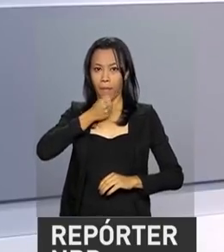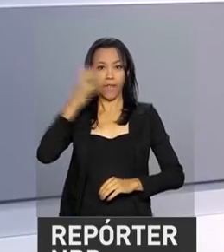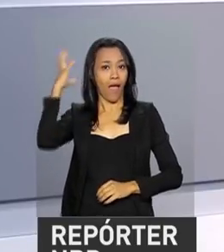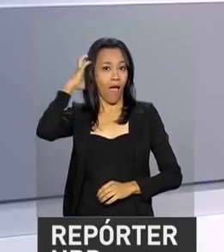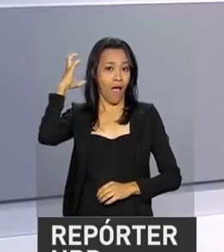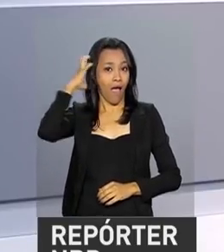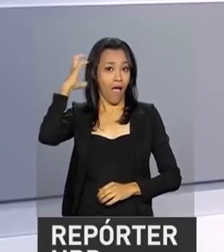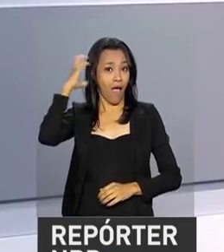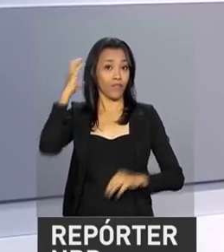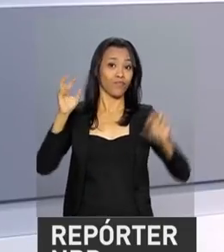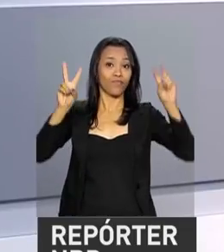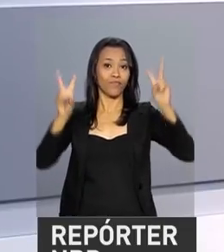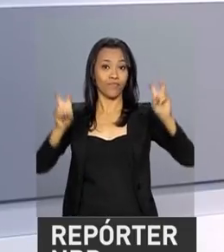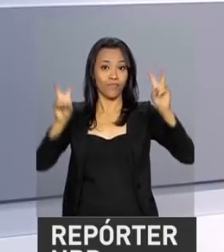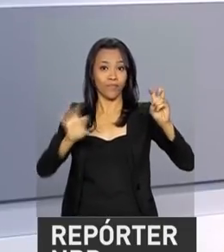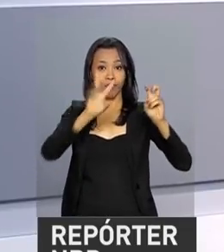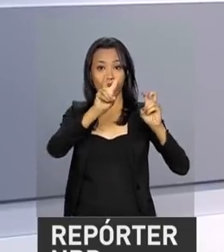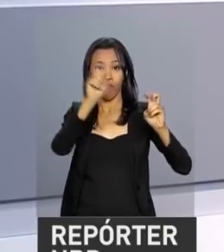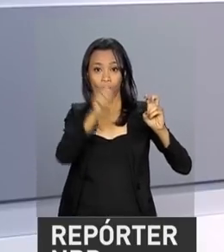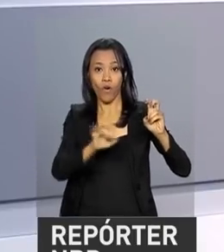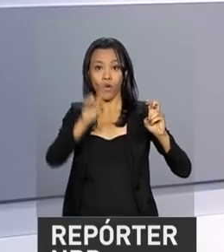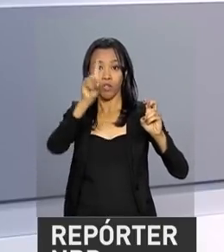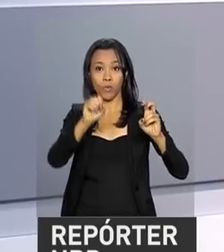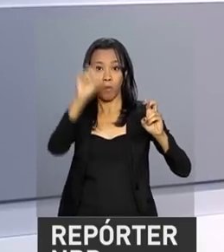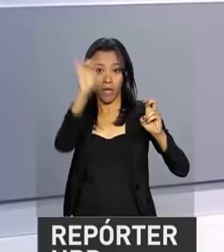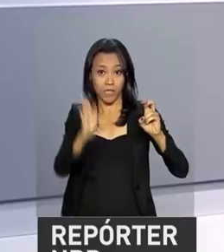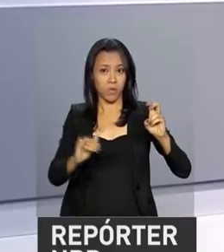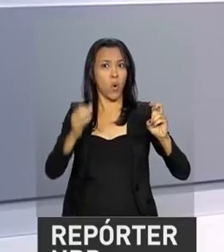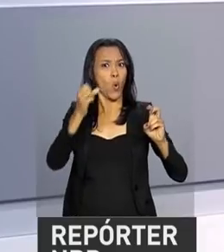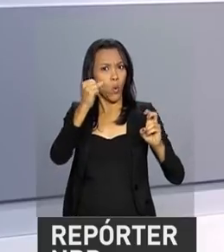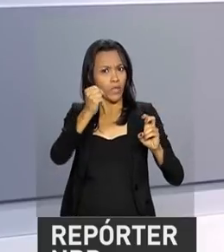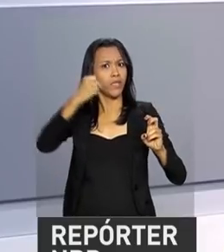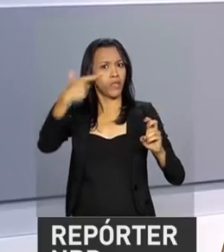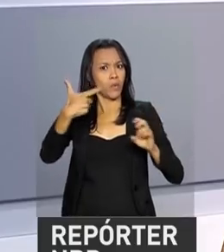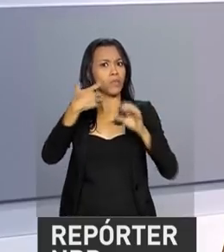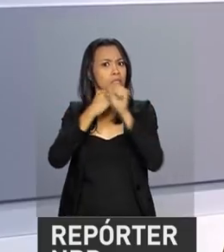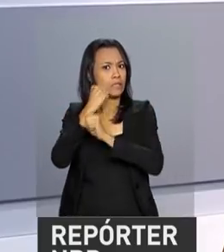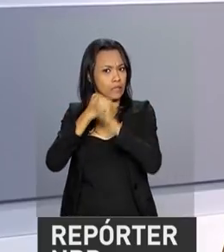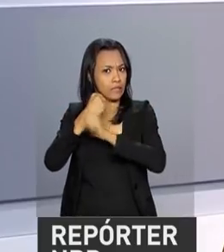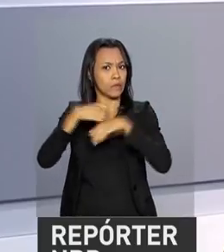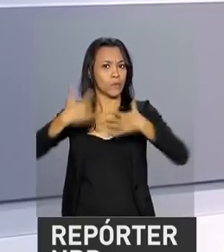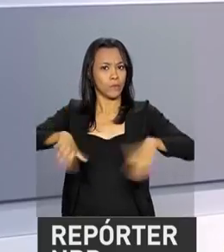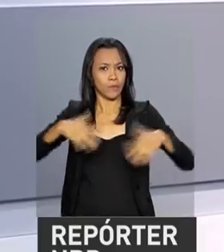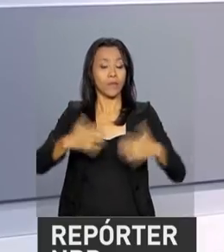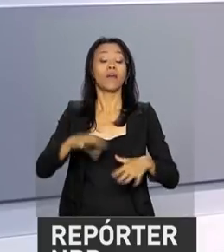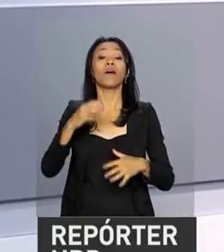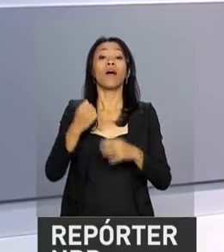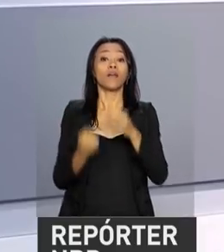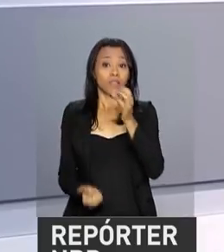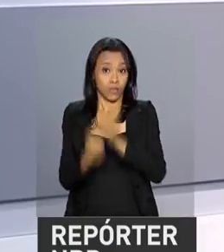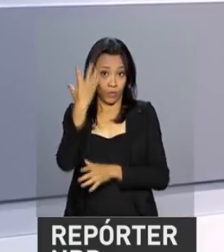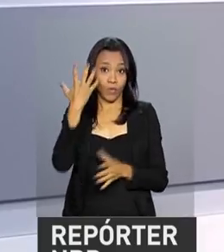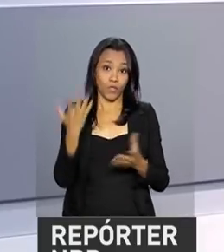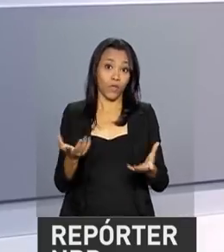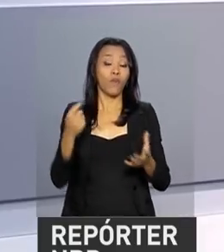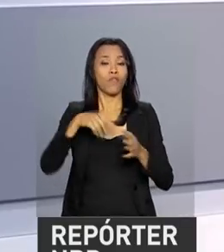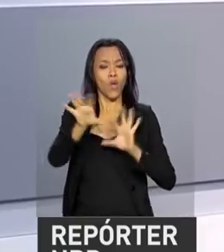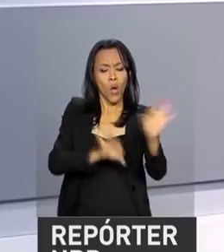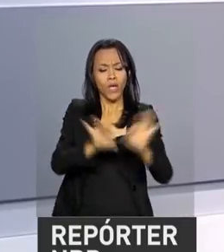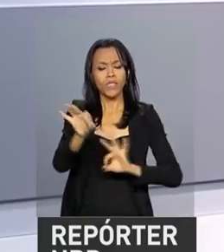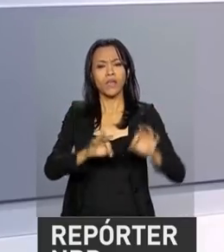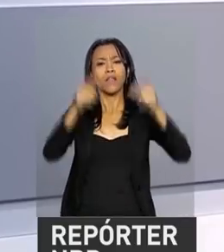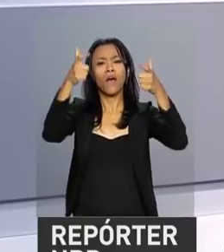82 anos de existência do programa a entrevista exclusiva do presidente michel temer foi transmitida a partir de um estúdio montado no palácio do